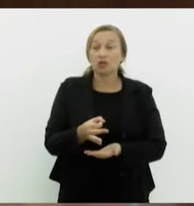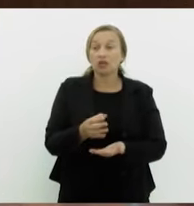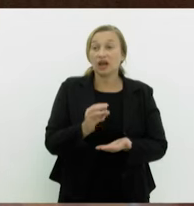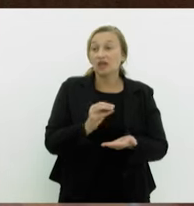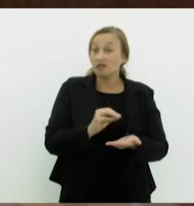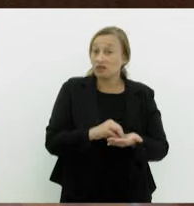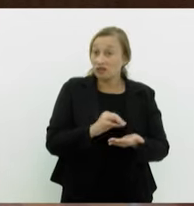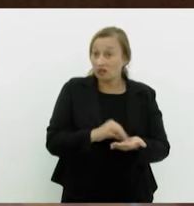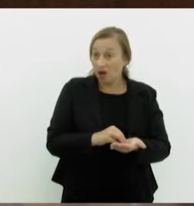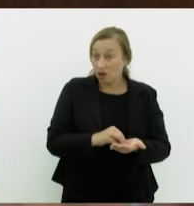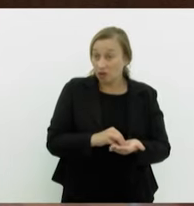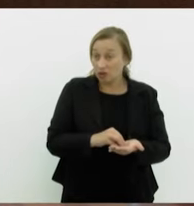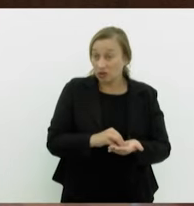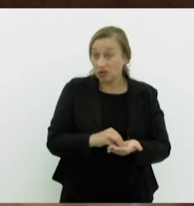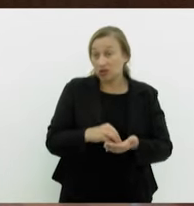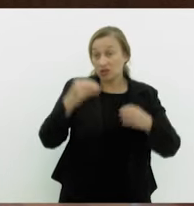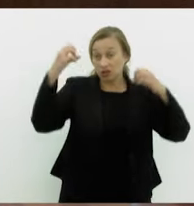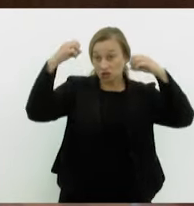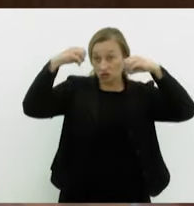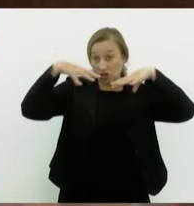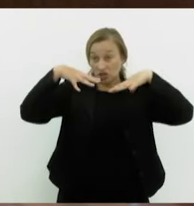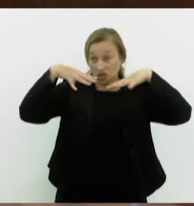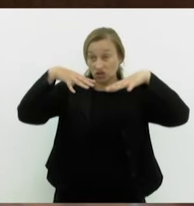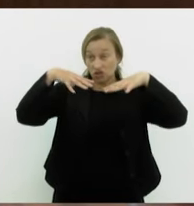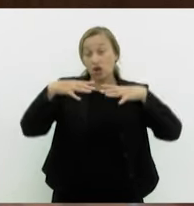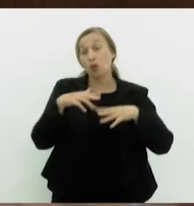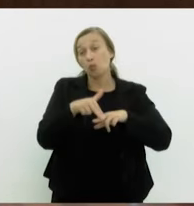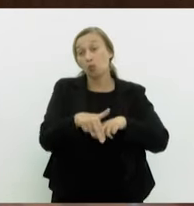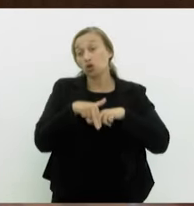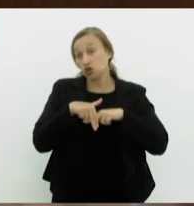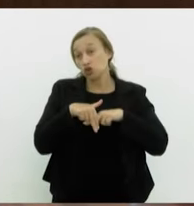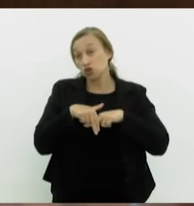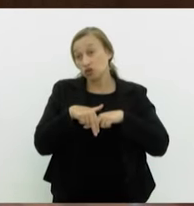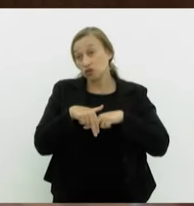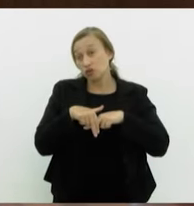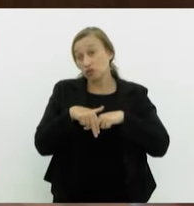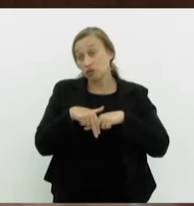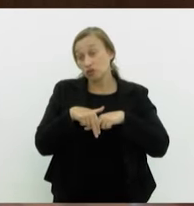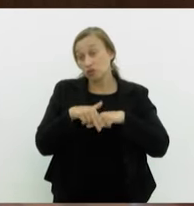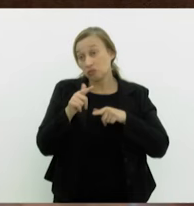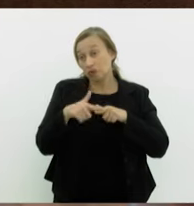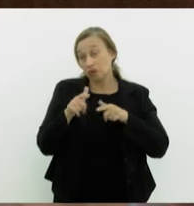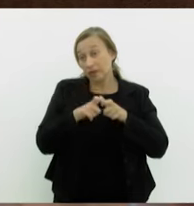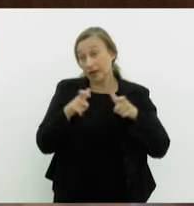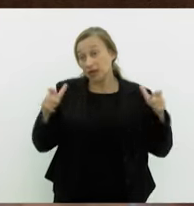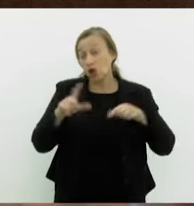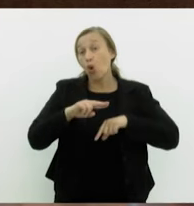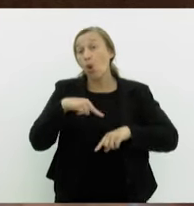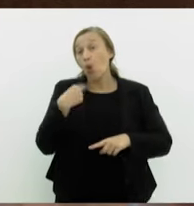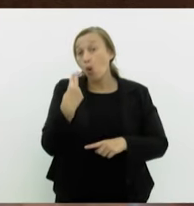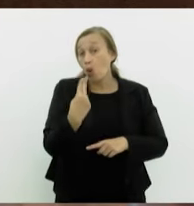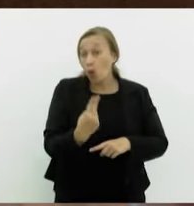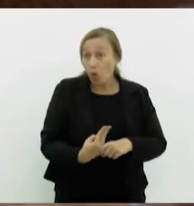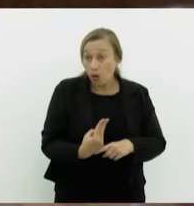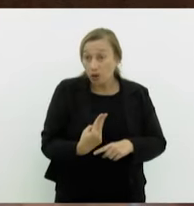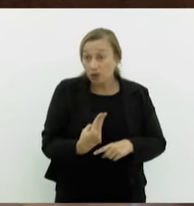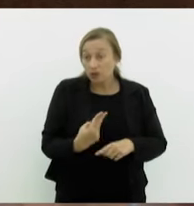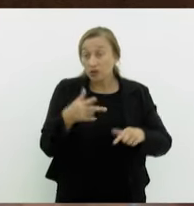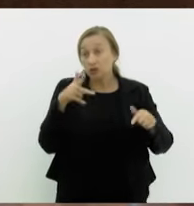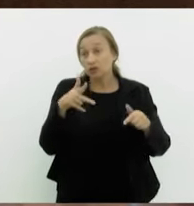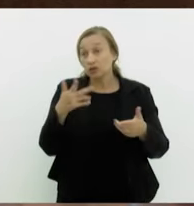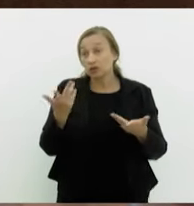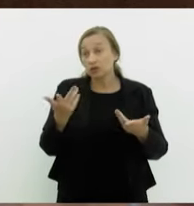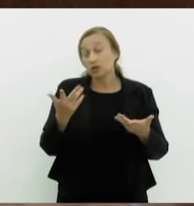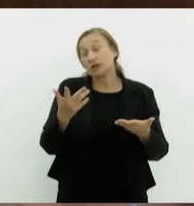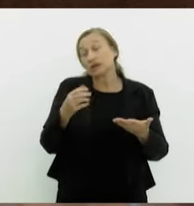se der, a interrupção do fornecimento se der em razão de força maior, ou quando a interrupção, se